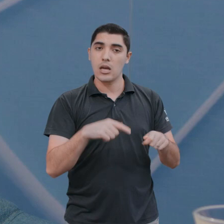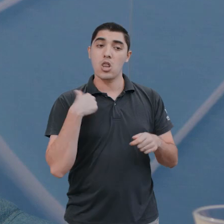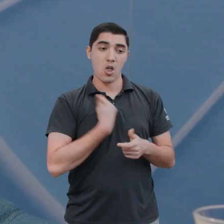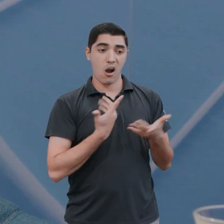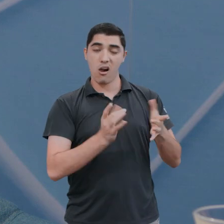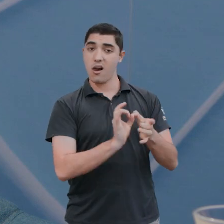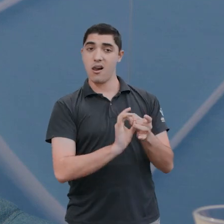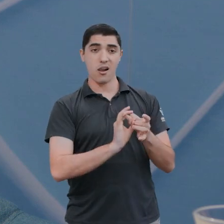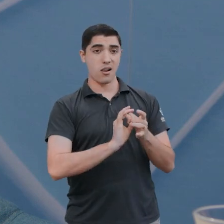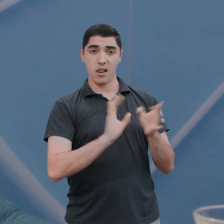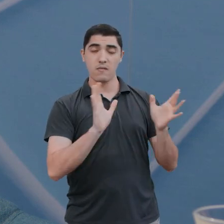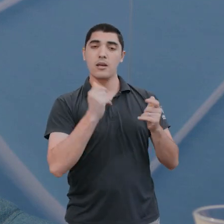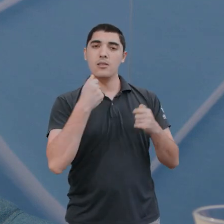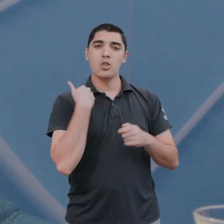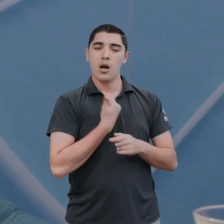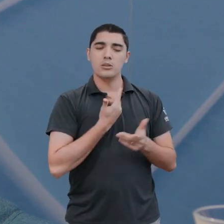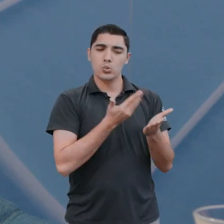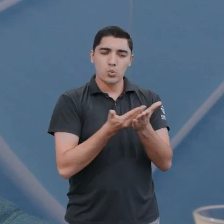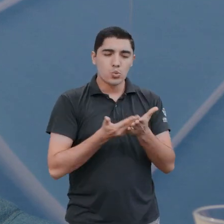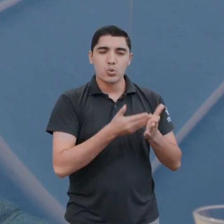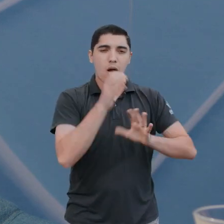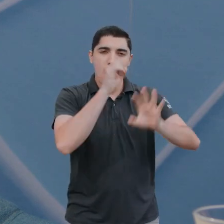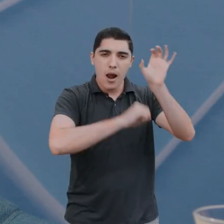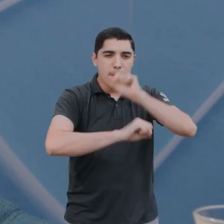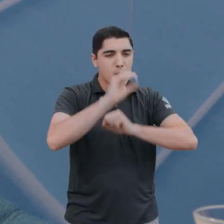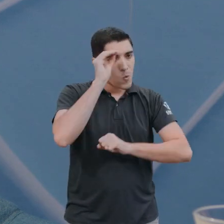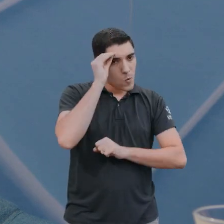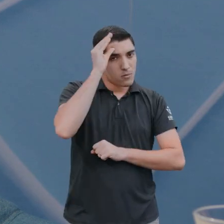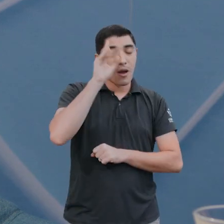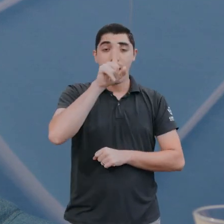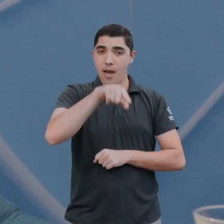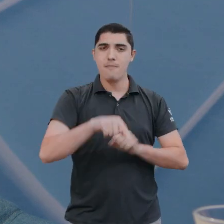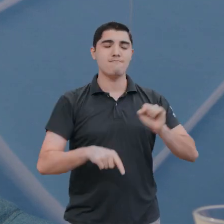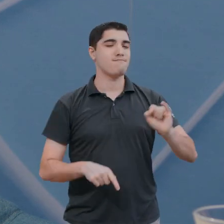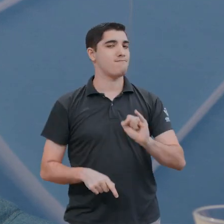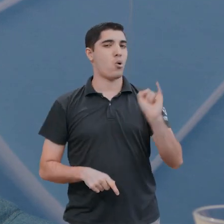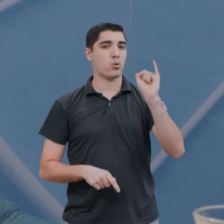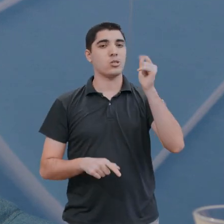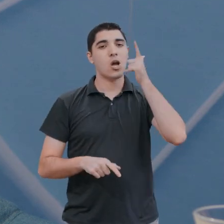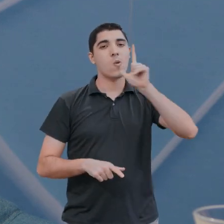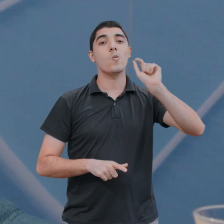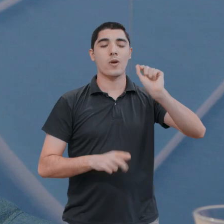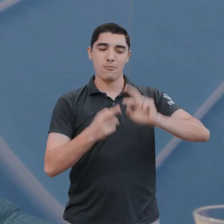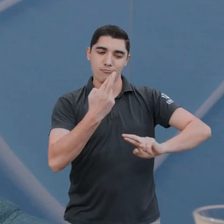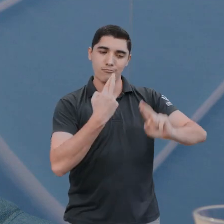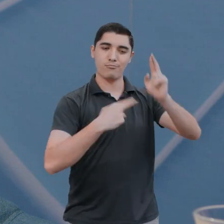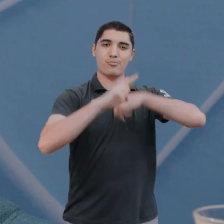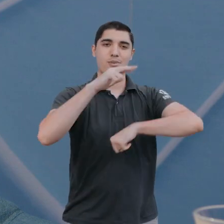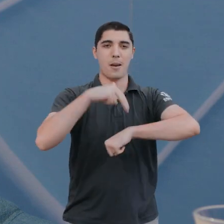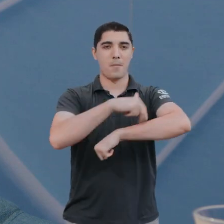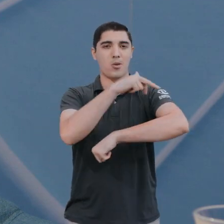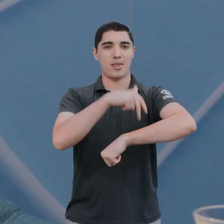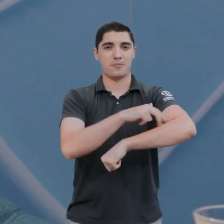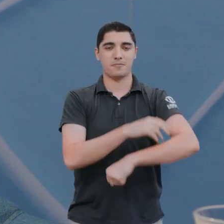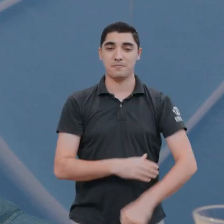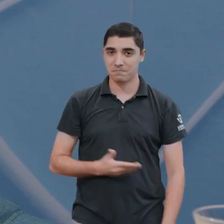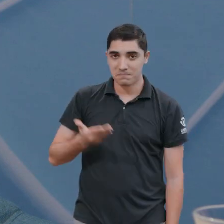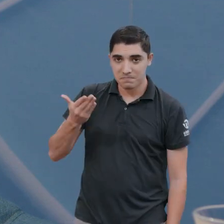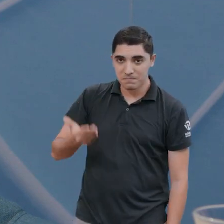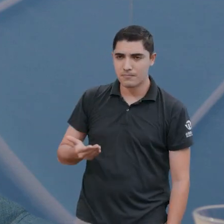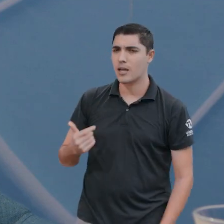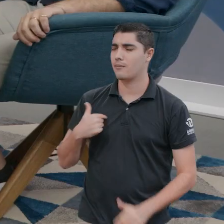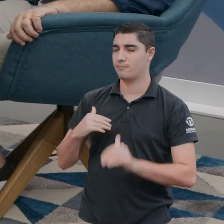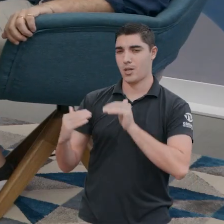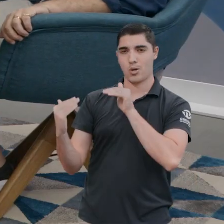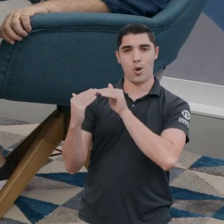temos sim esse acesso. Então, buscar o conhecimento, eu diria que é fundamental para revolucionar de fato a moda.